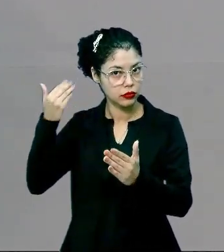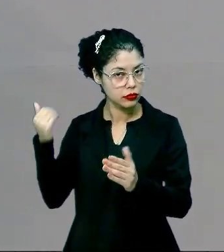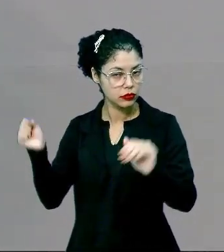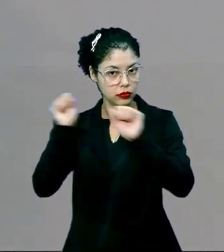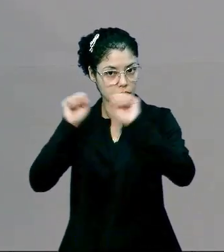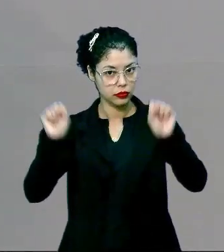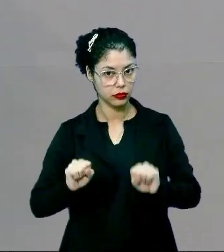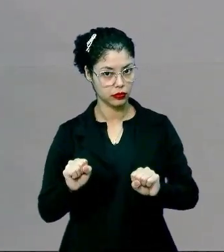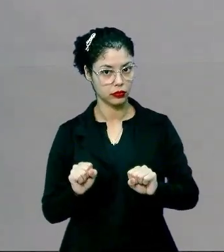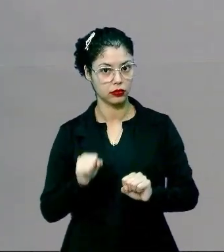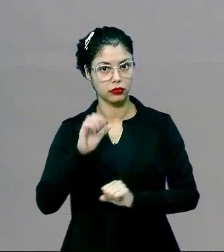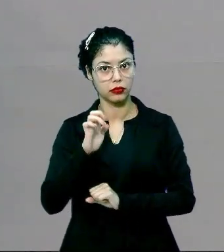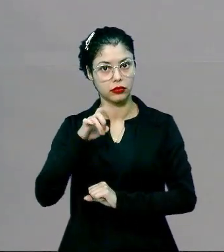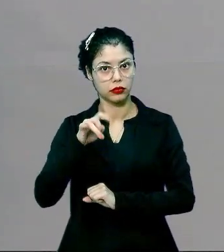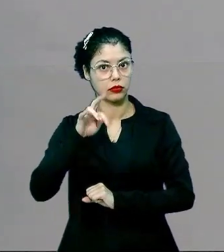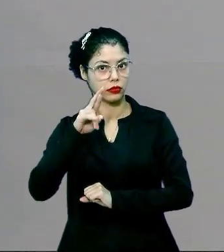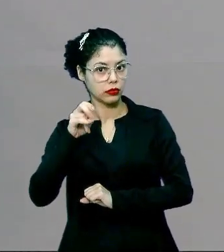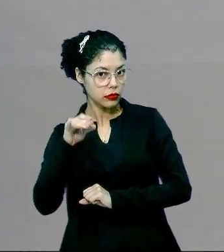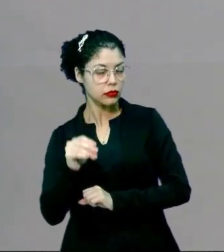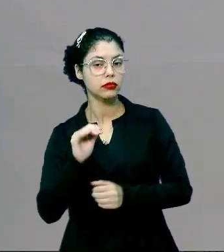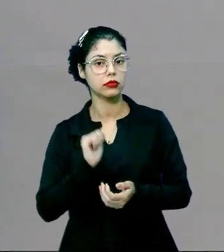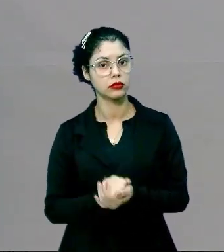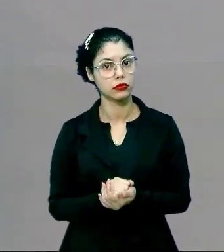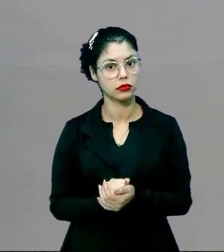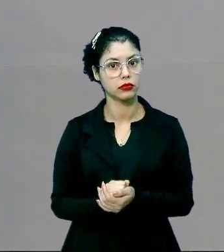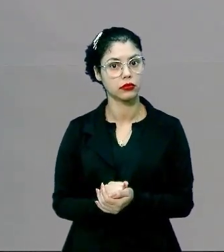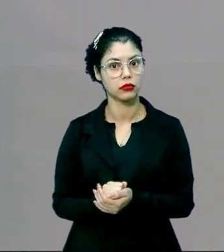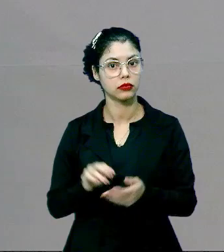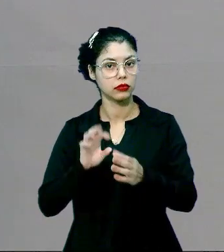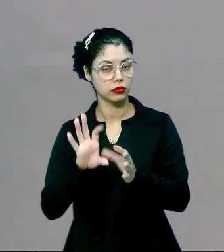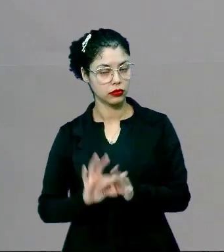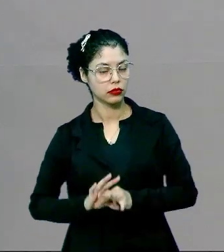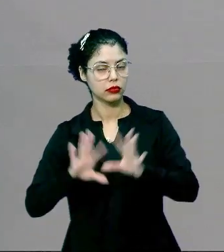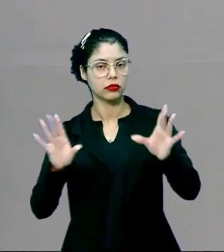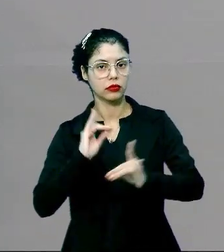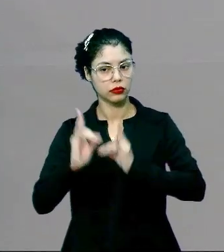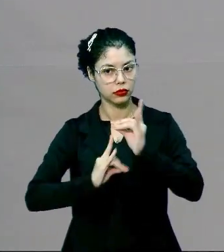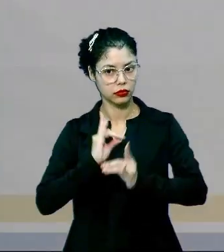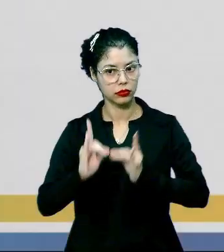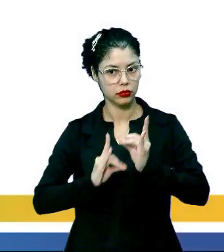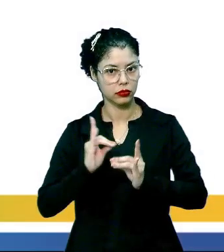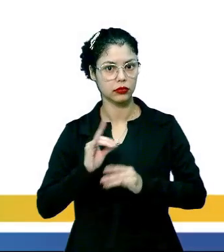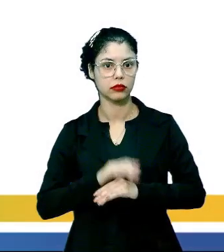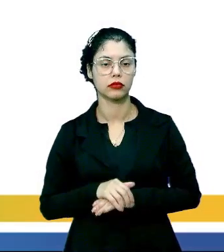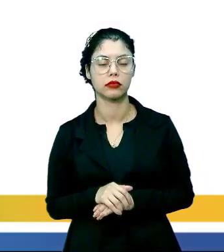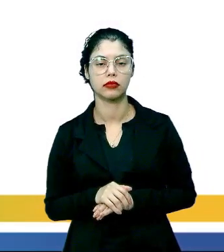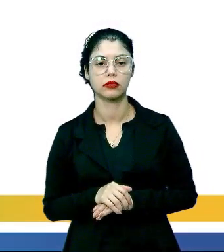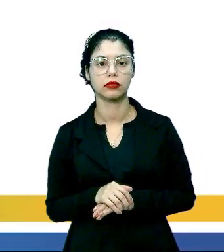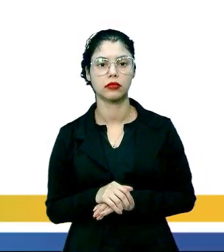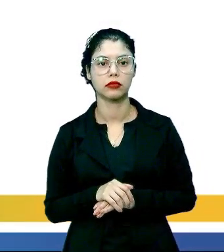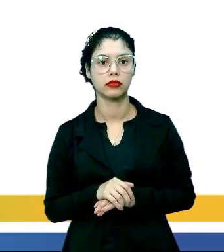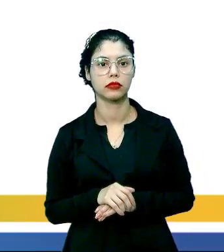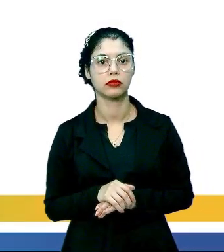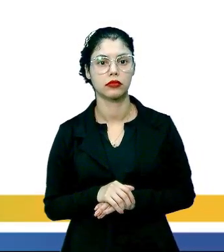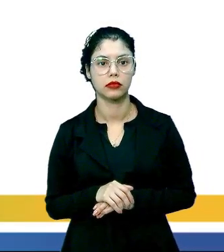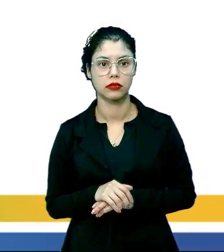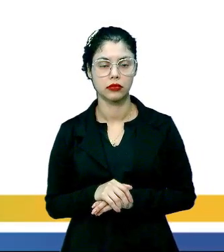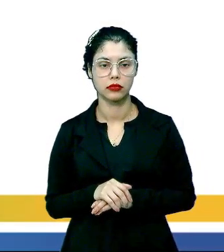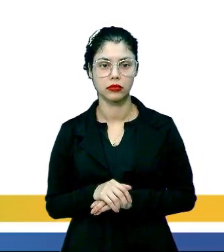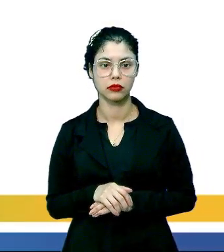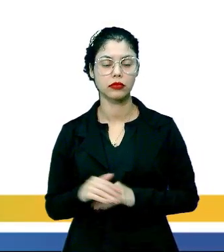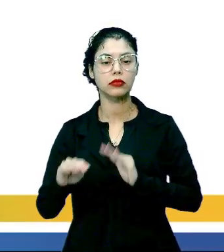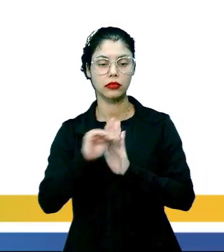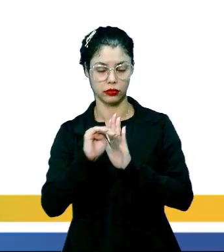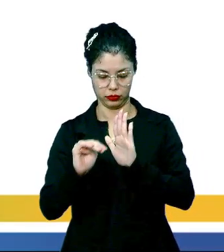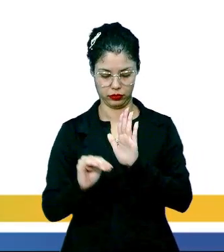sobre sistema endócrino, tá certo? Essas suprarrenais vão liberar hormônio, tá certo? Dentro do nosso corpo.